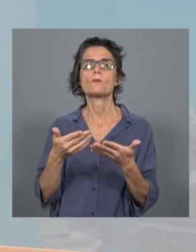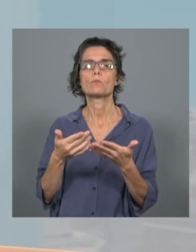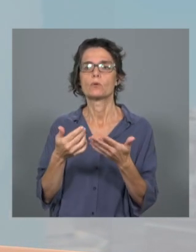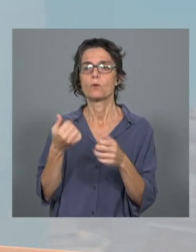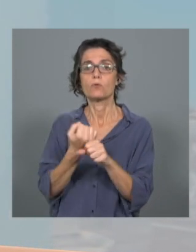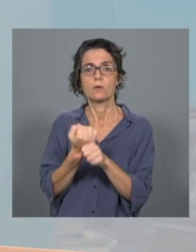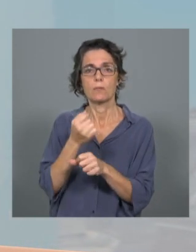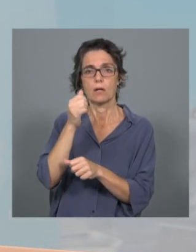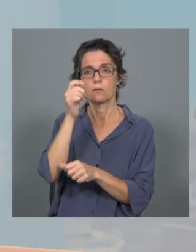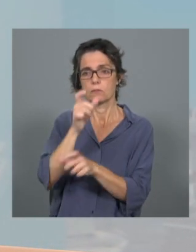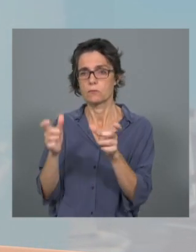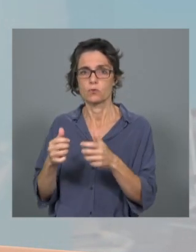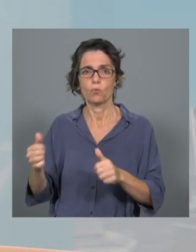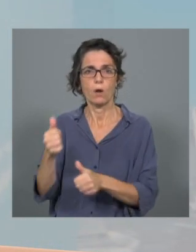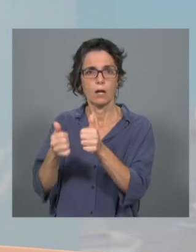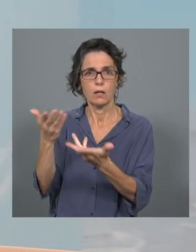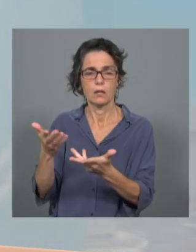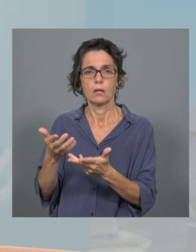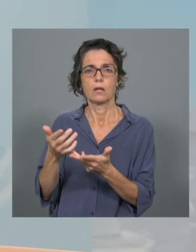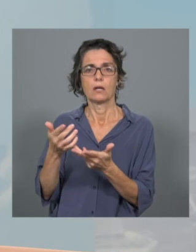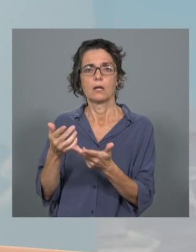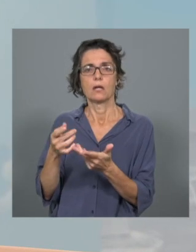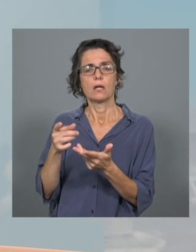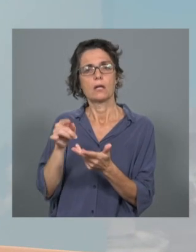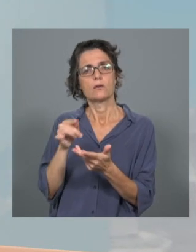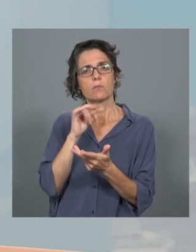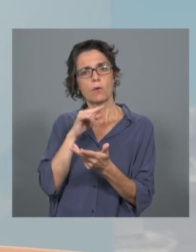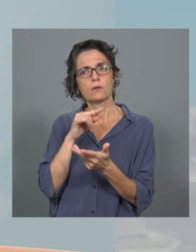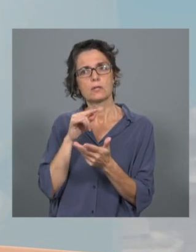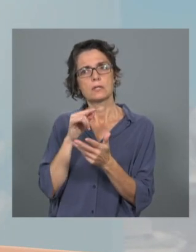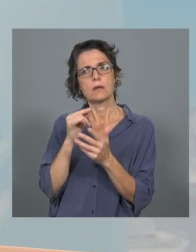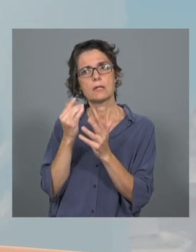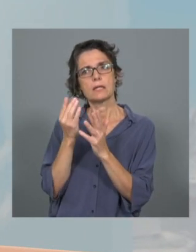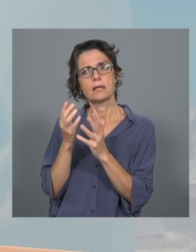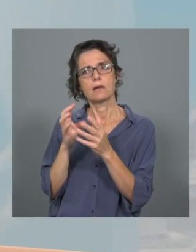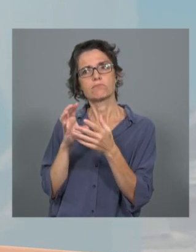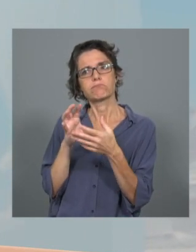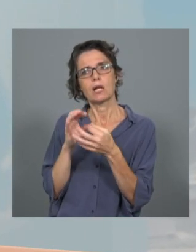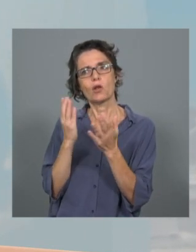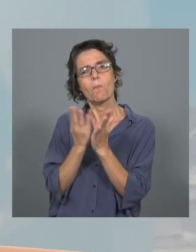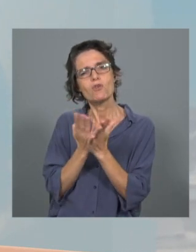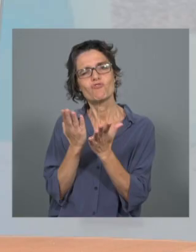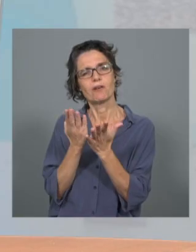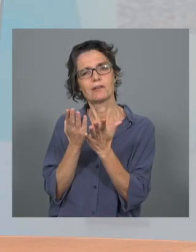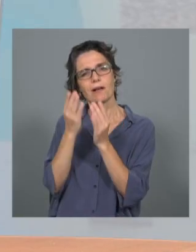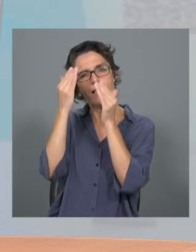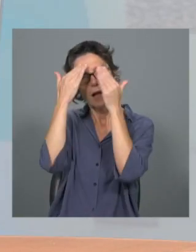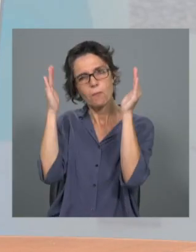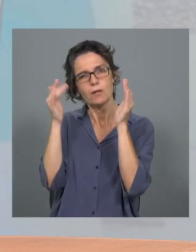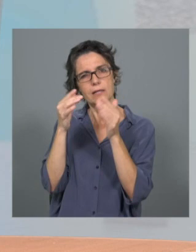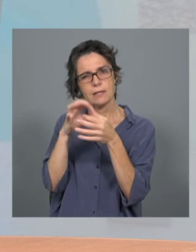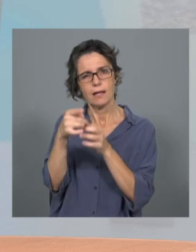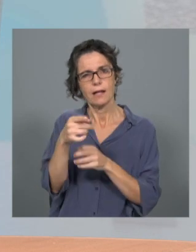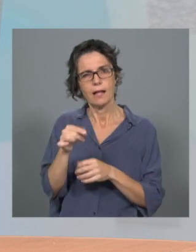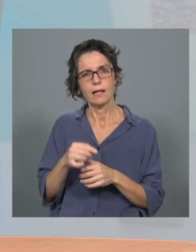fazem também, não é? Pode ser uma boa escola da democracia. é sempre uma boa escala da